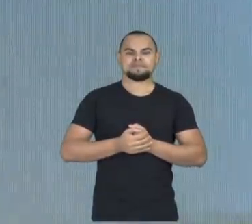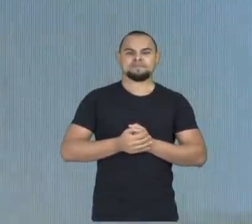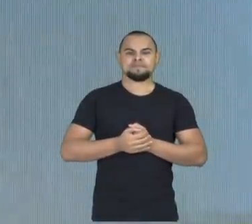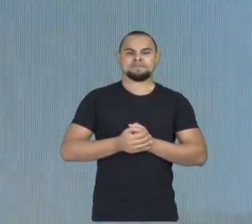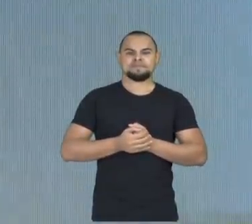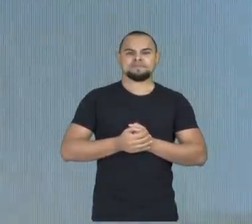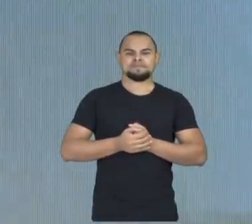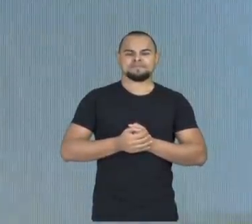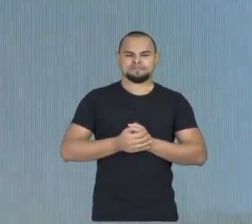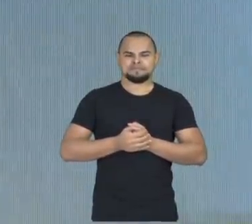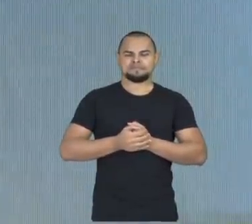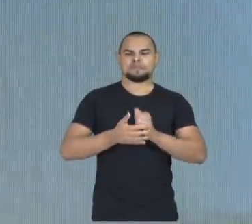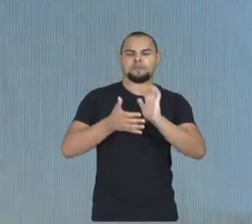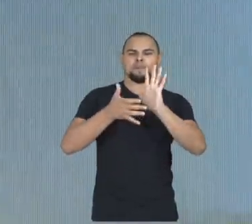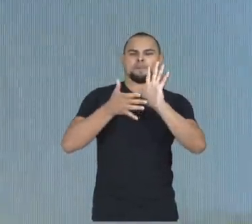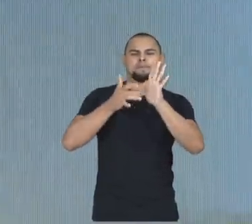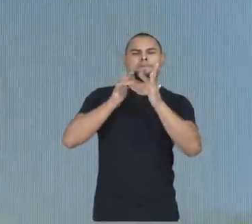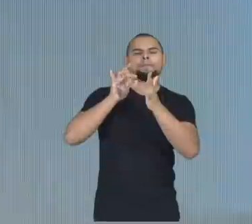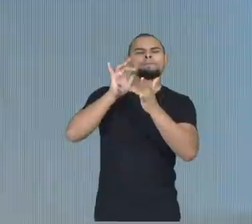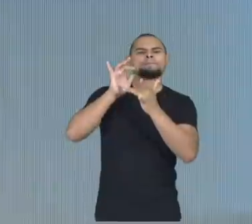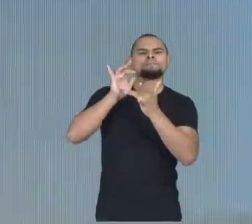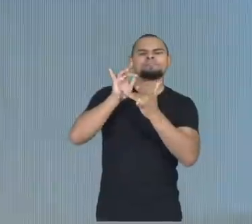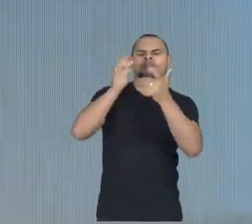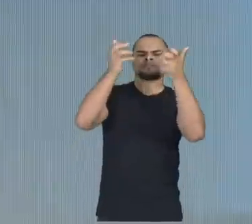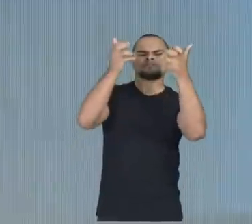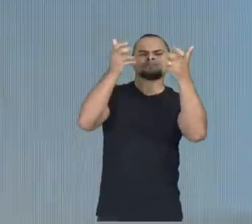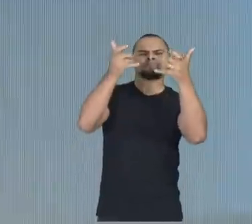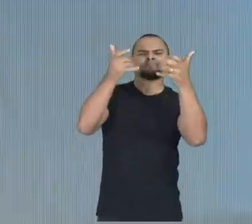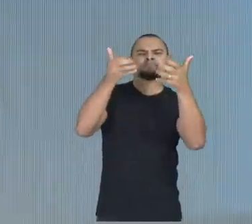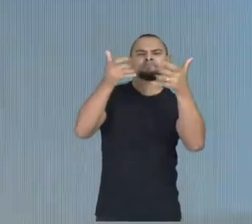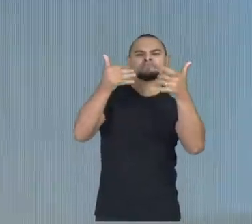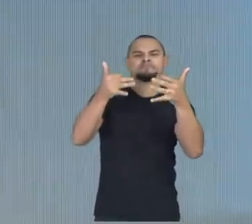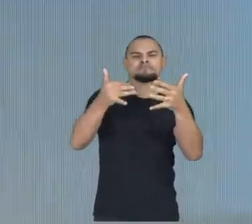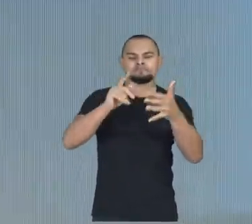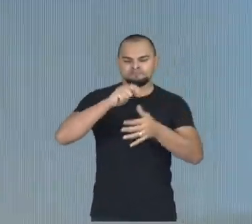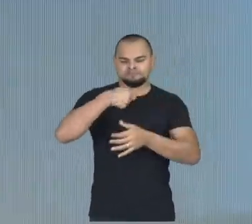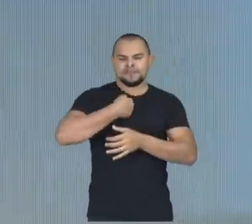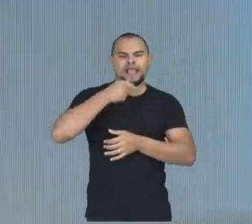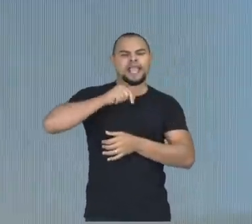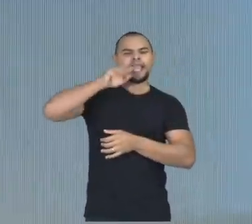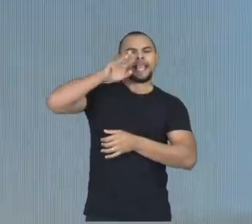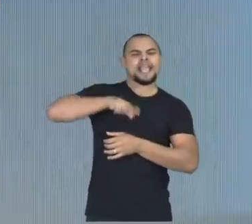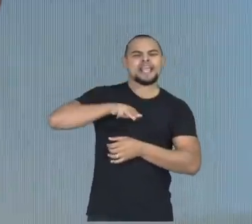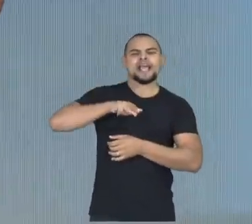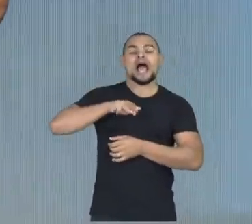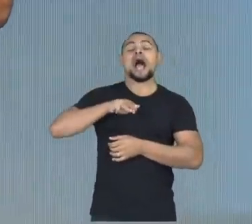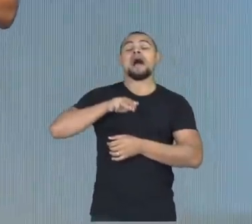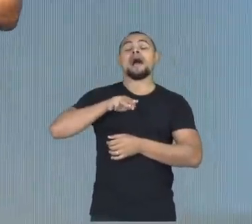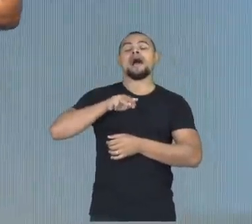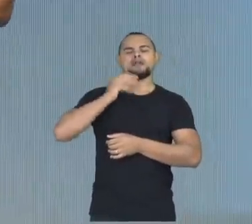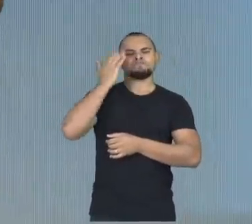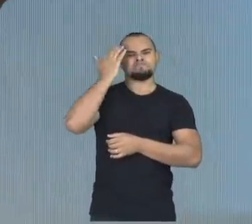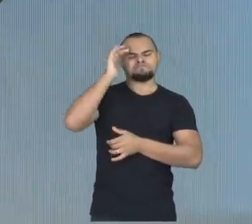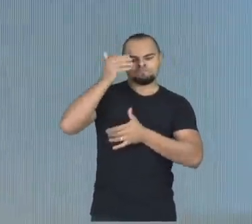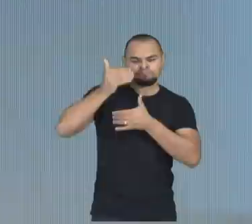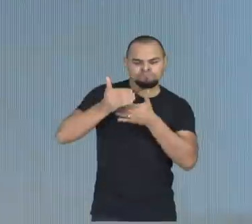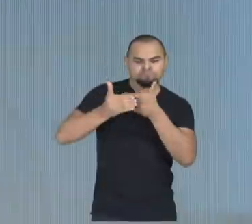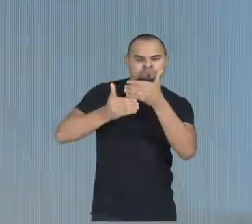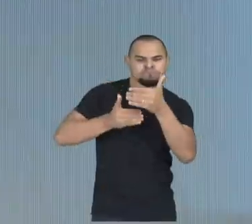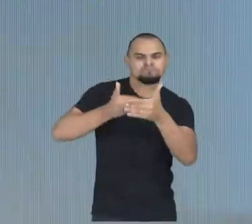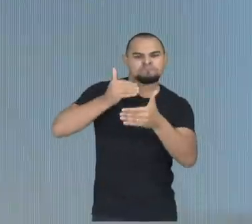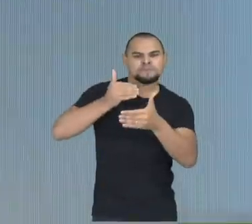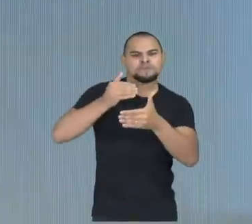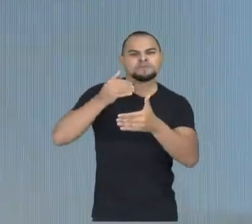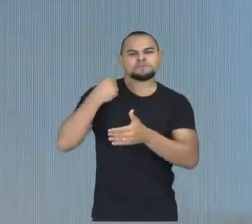E aí Jesus revela ali os fundamentos de quem Ele é, gente. E aí vai ter sentido o que nós fazemos. E quem nós passamos a